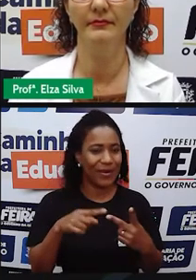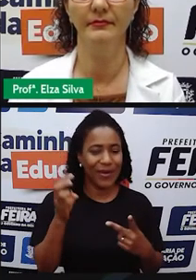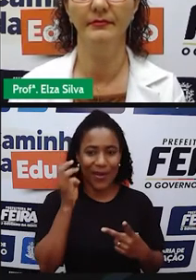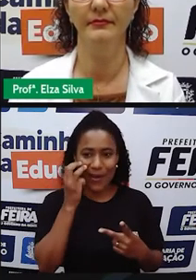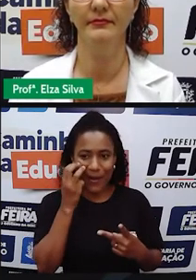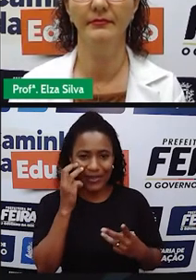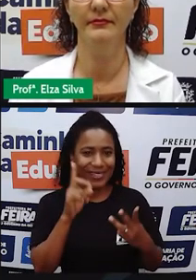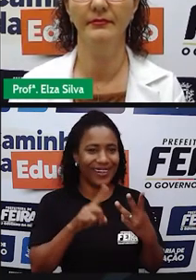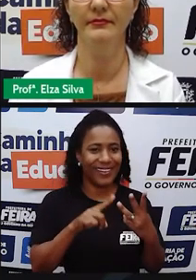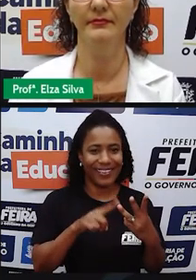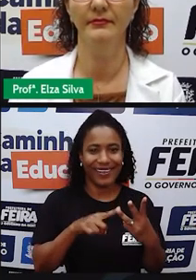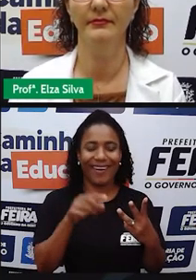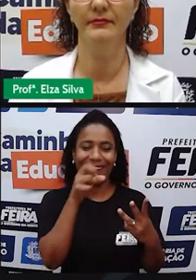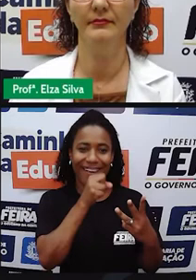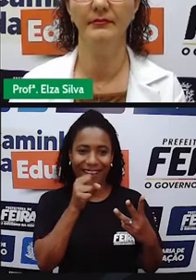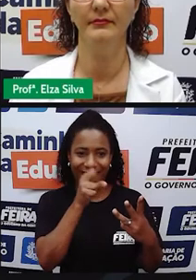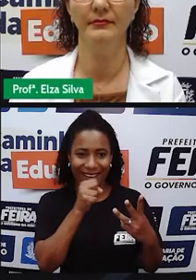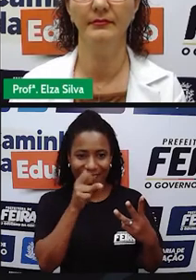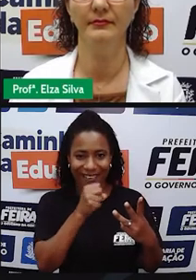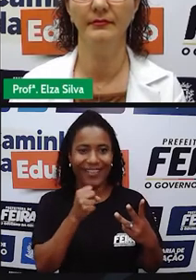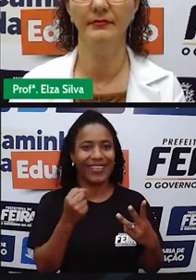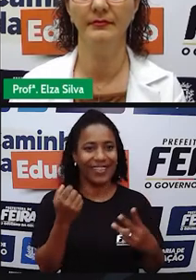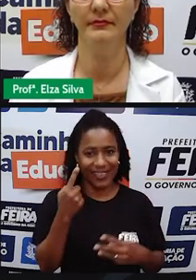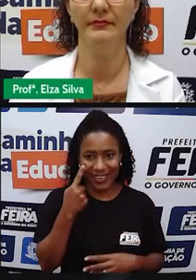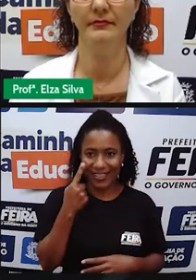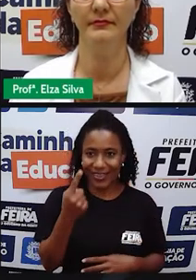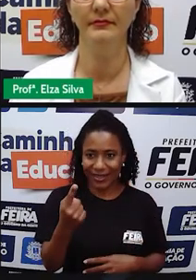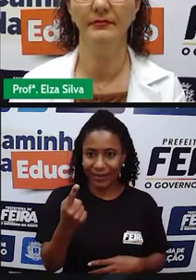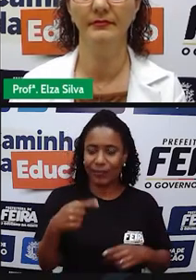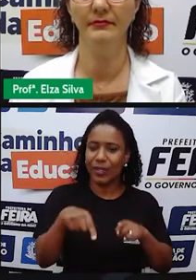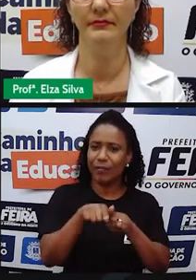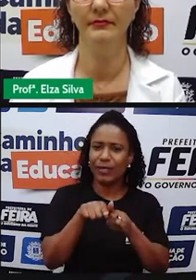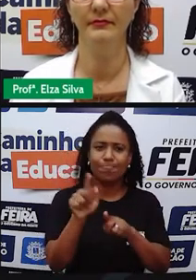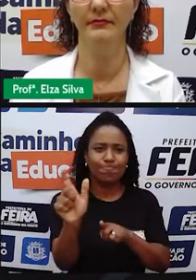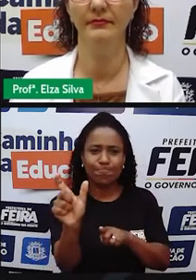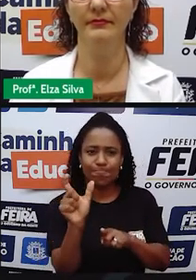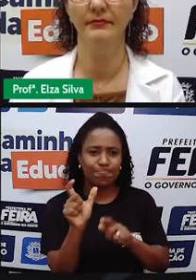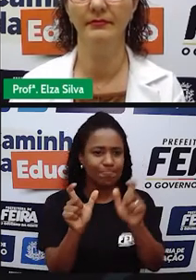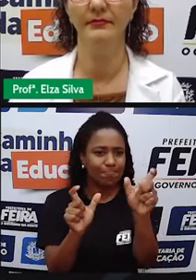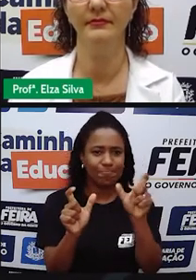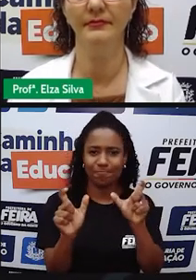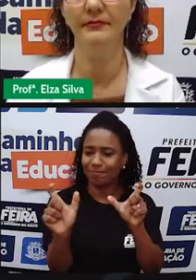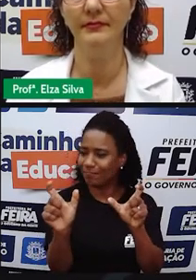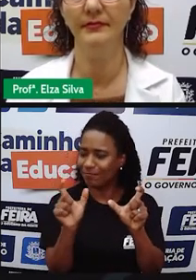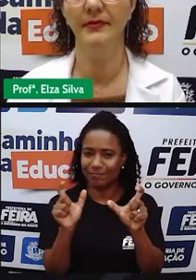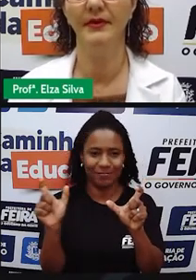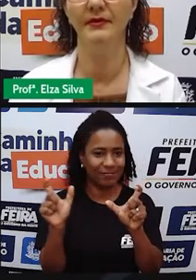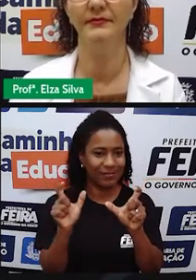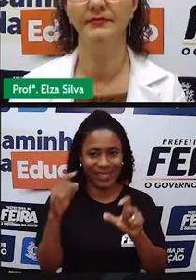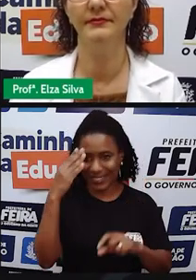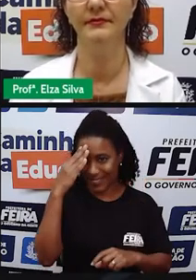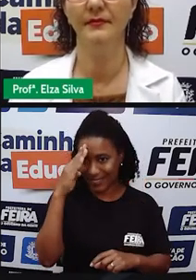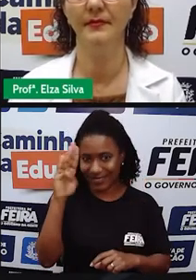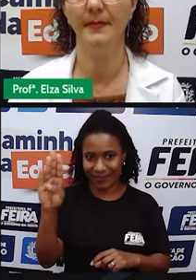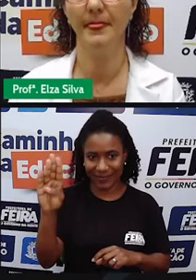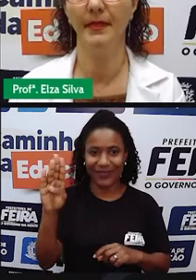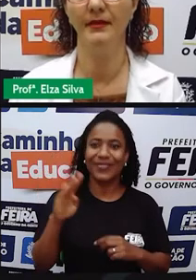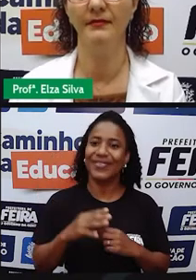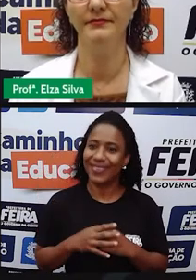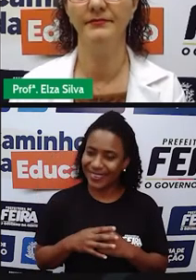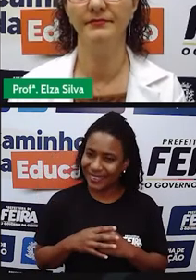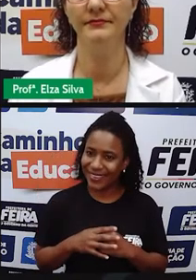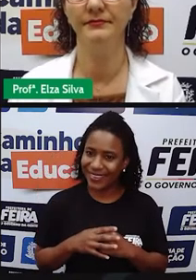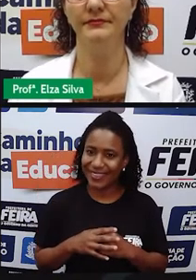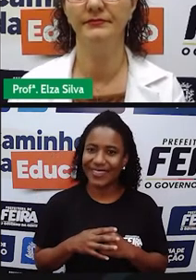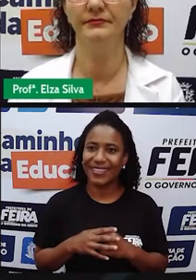e laranja. E além disso, nós vimos algumas palavras que estão em destaque. Como, por exemplo,